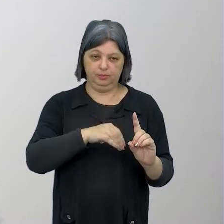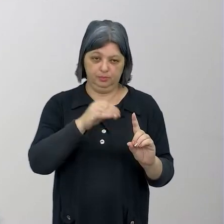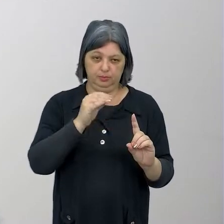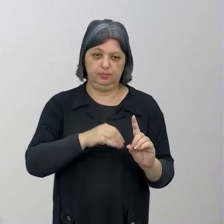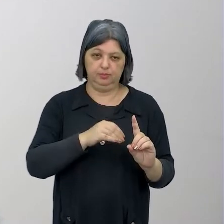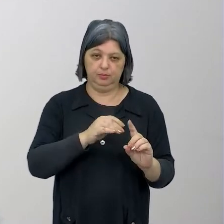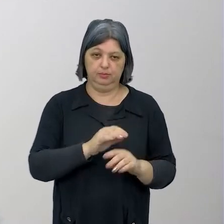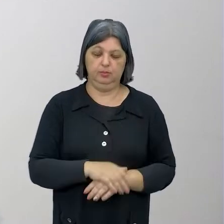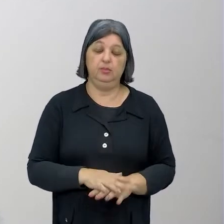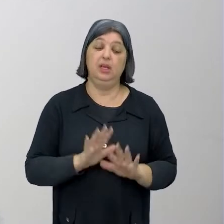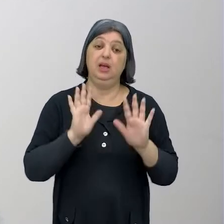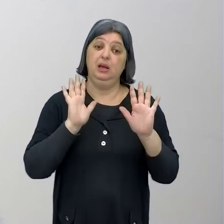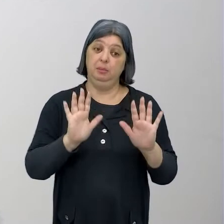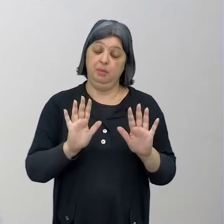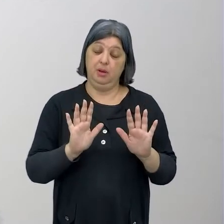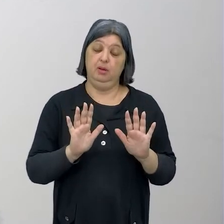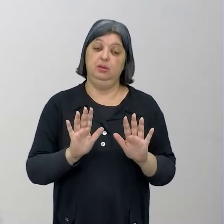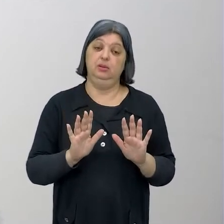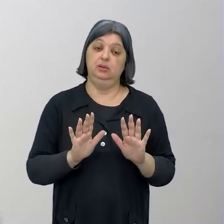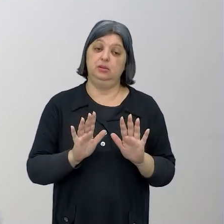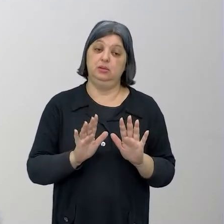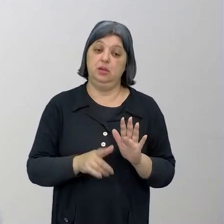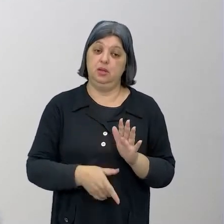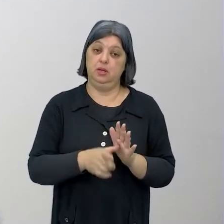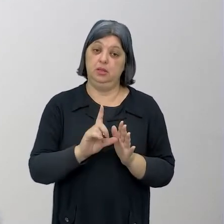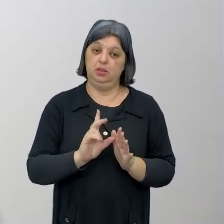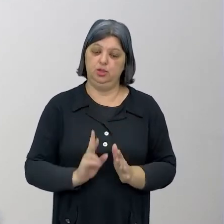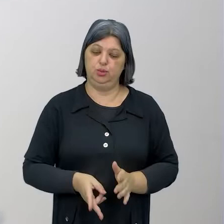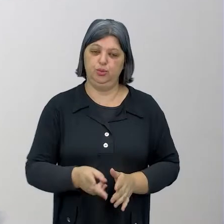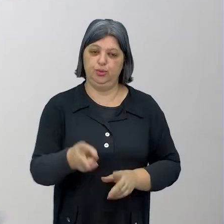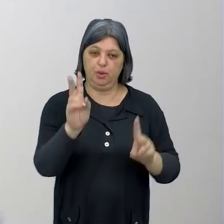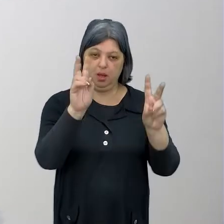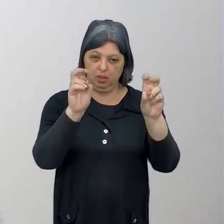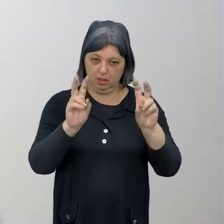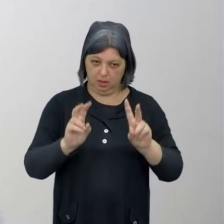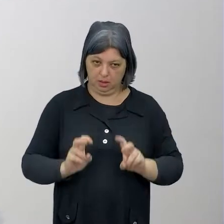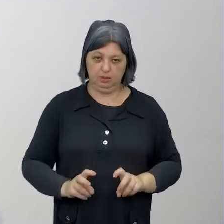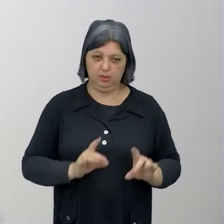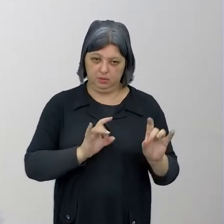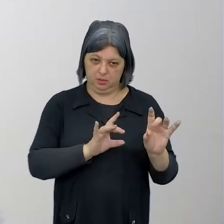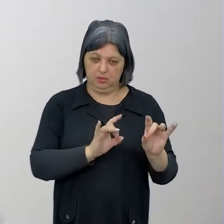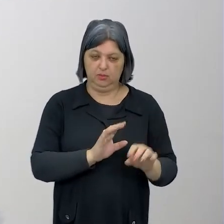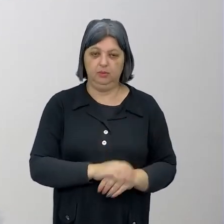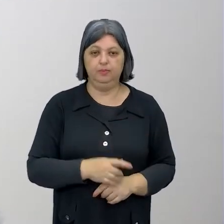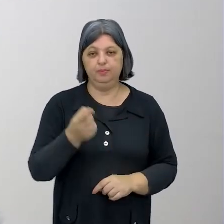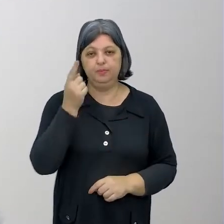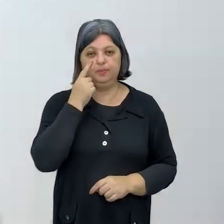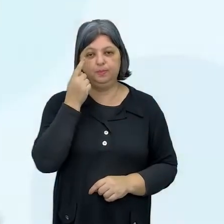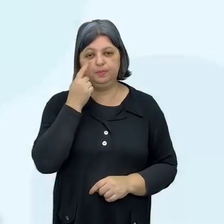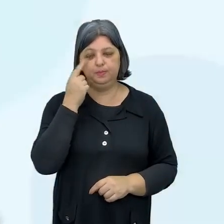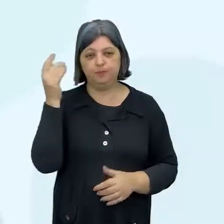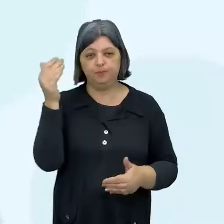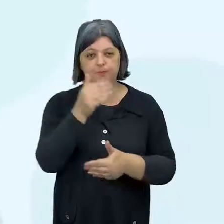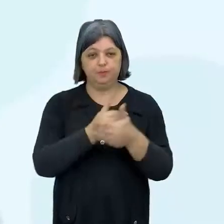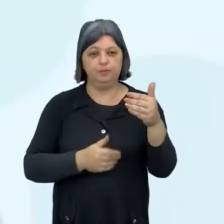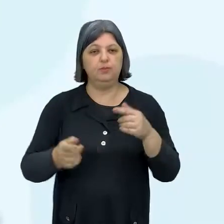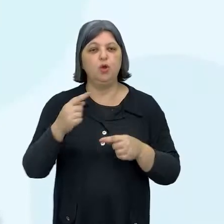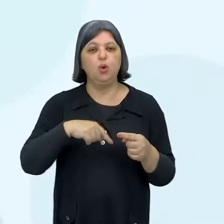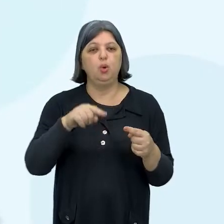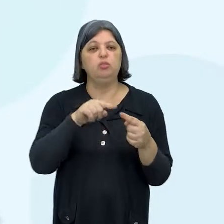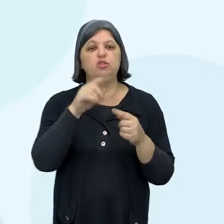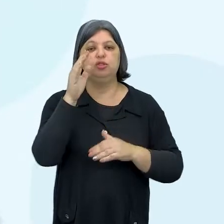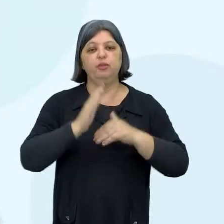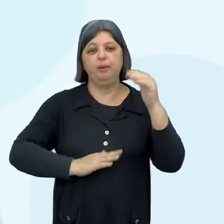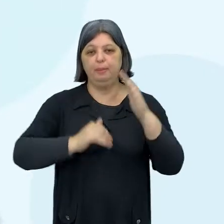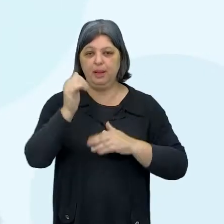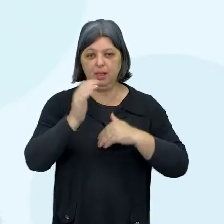vulnerabilidade. Mas antes de irmos para os próximos temas específicos, vamos ver no LED qual é o objetivo e a